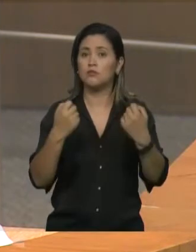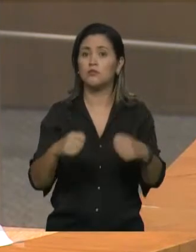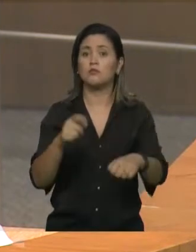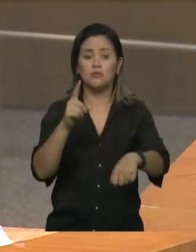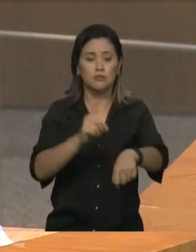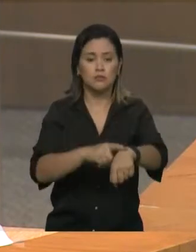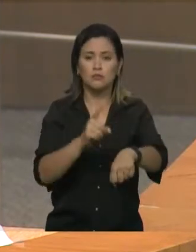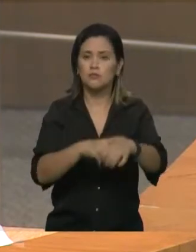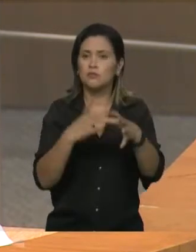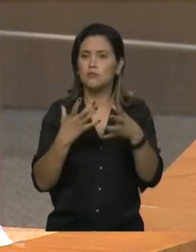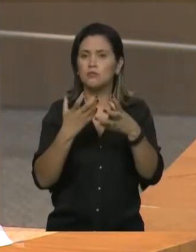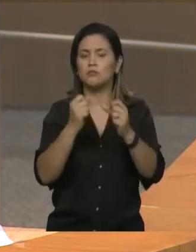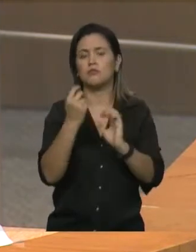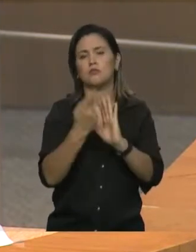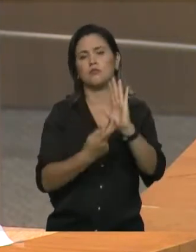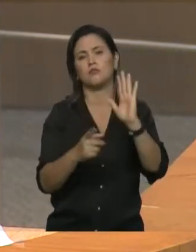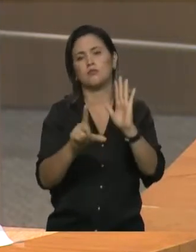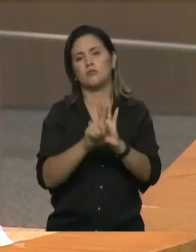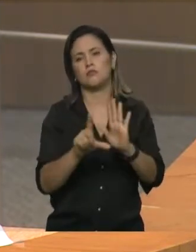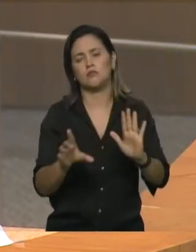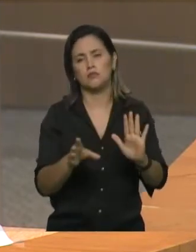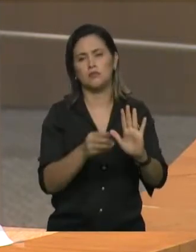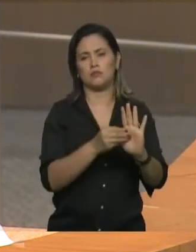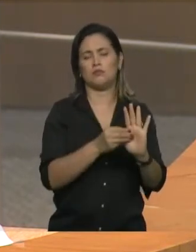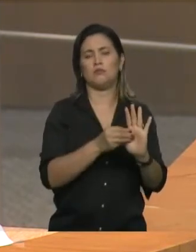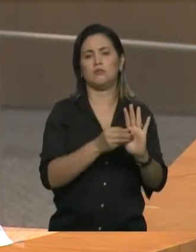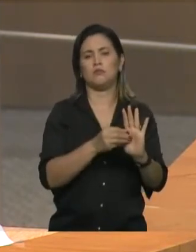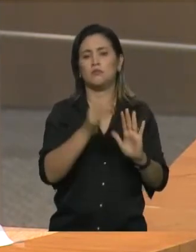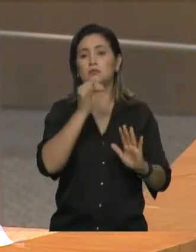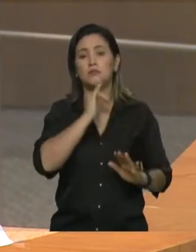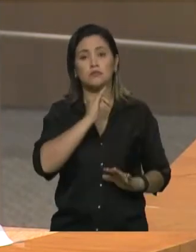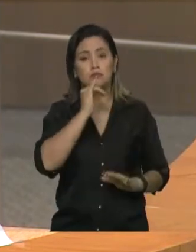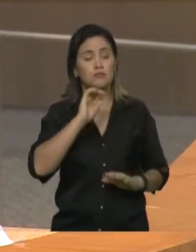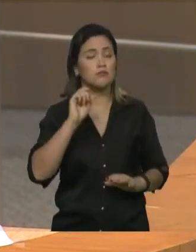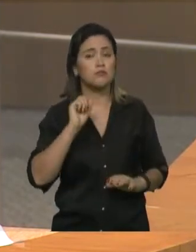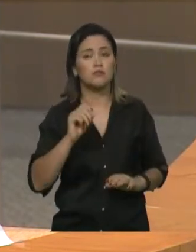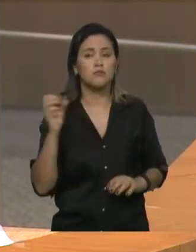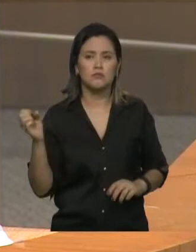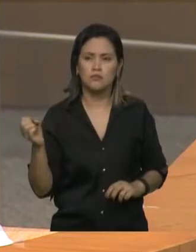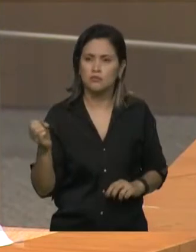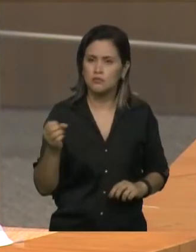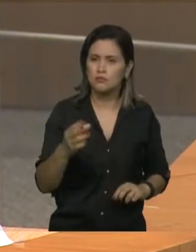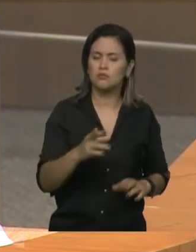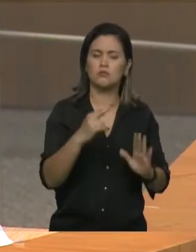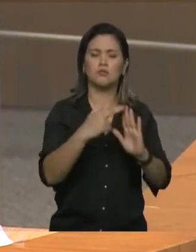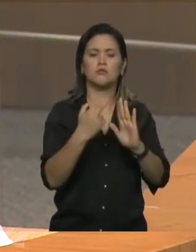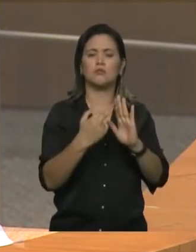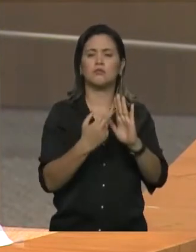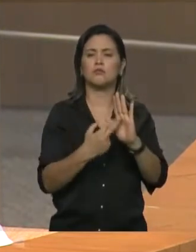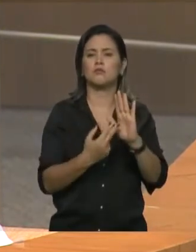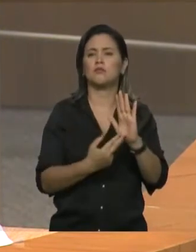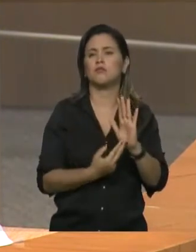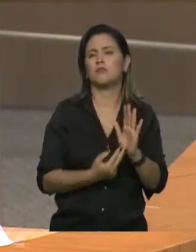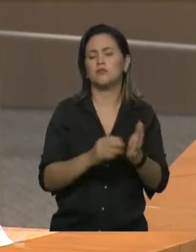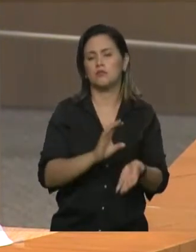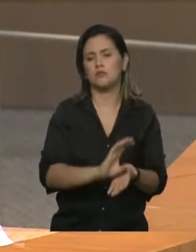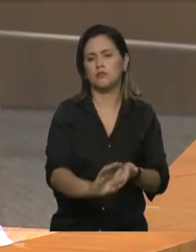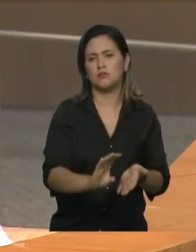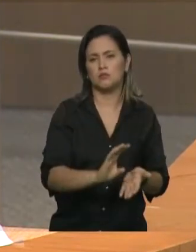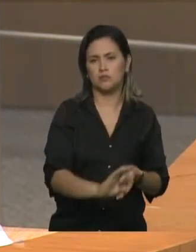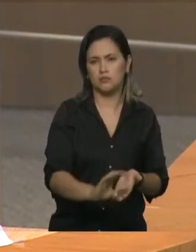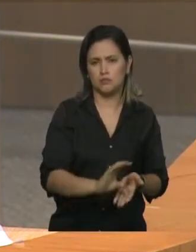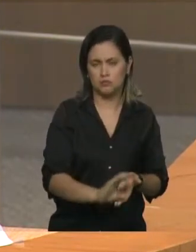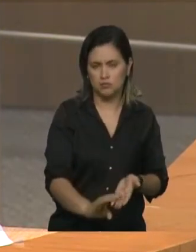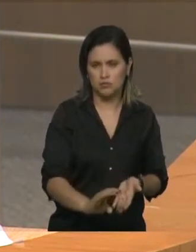projeto de lei complementar, a exemplo do estabelecimento de novas alíquotas para as contribuições dos segurados. E o que é que a